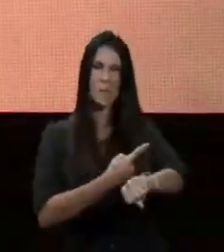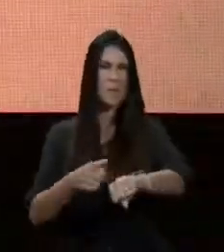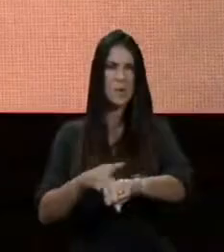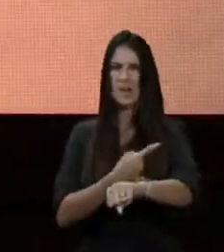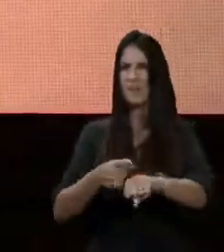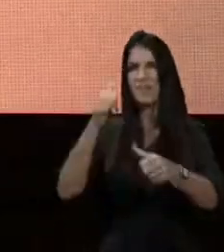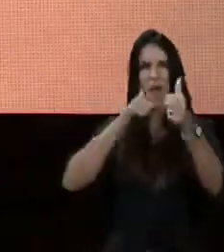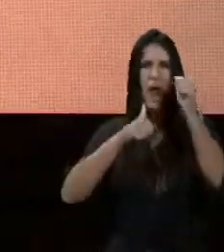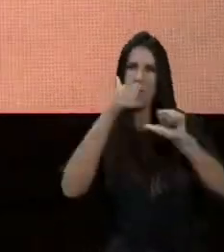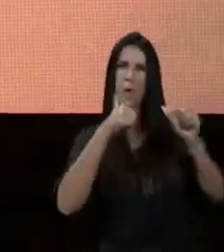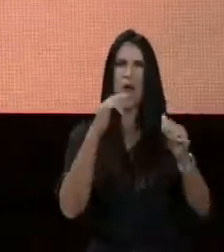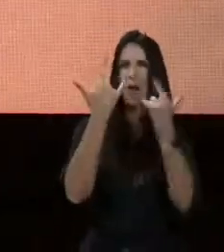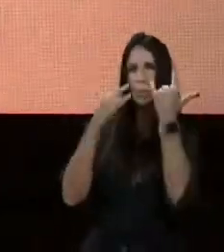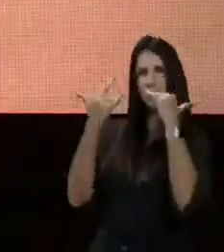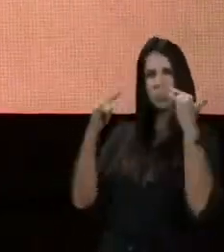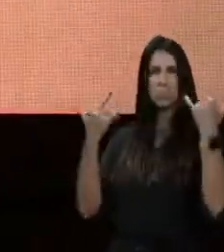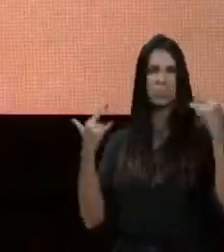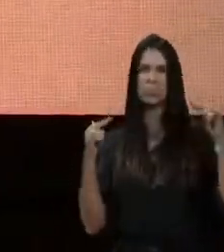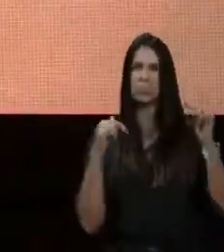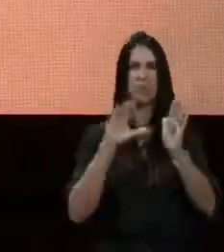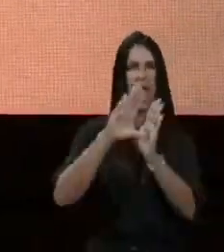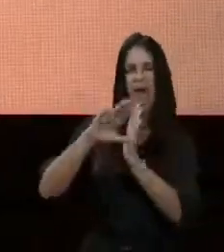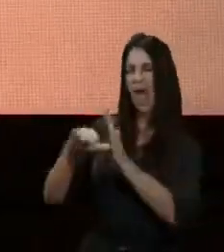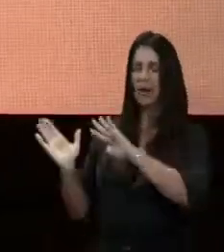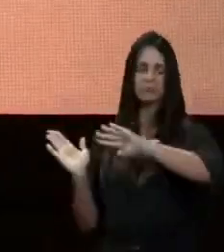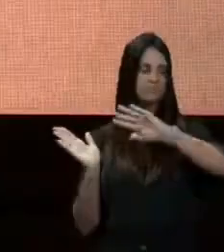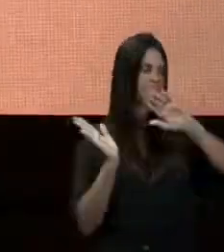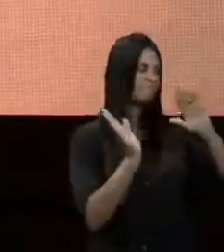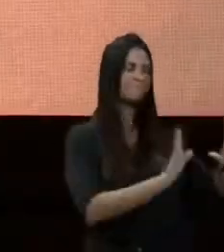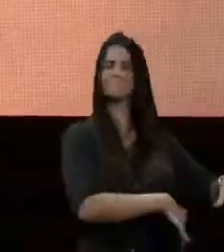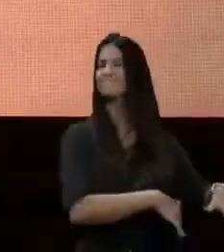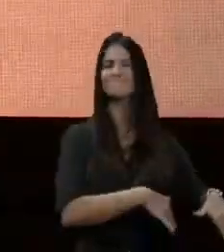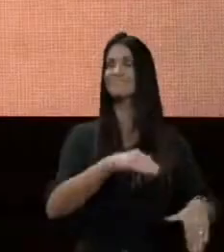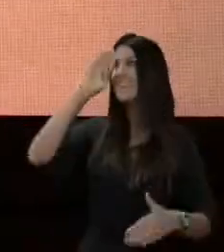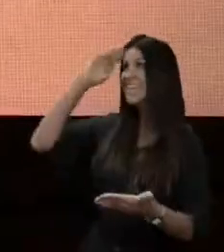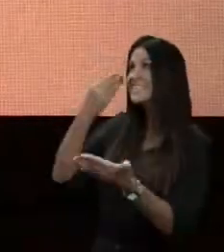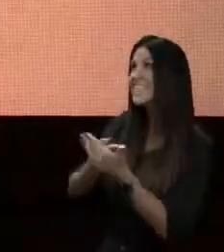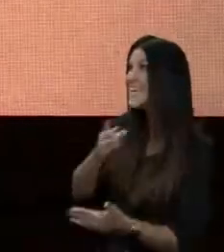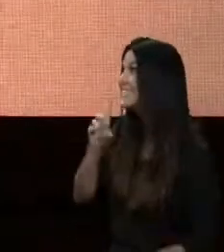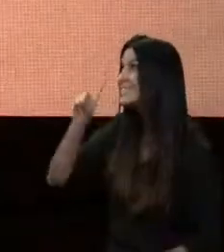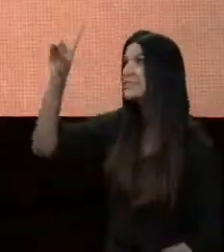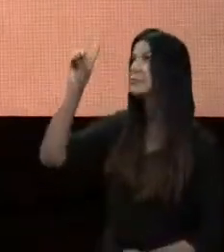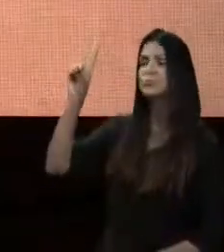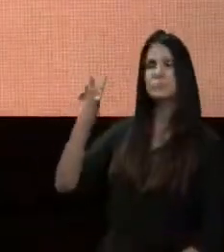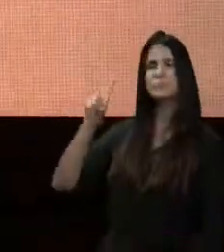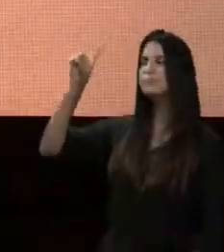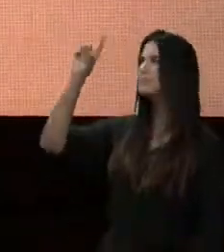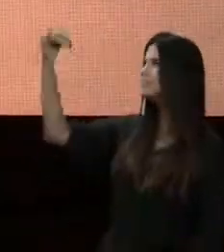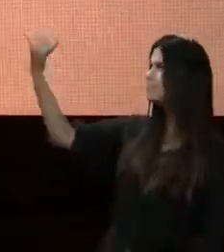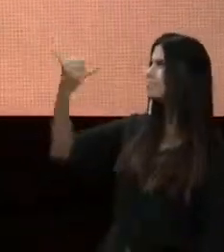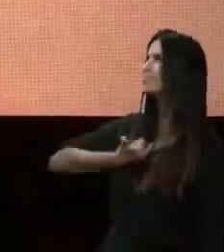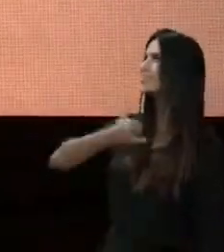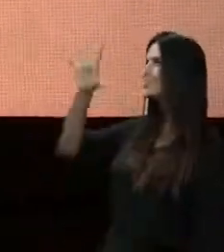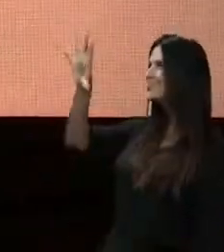de mentira de mulherada de negócio de esquema largar acreditar em Deus fazer o que Deus tá mandando você fazer fazer certo